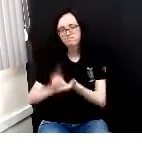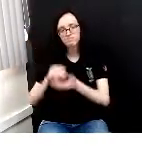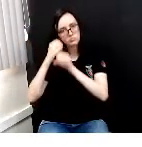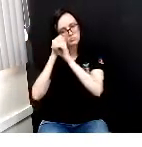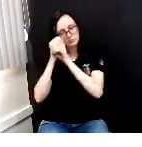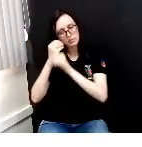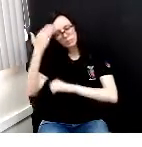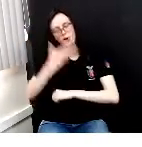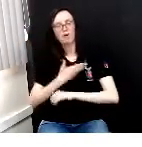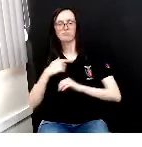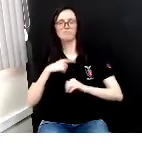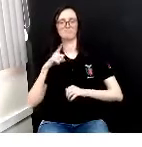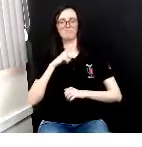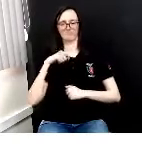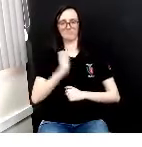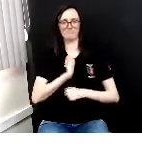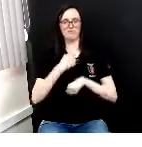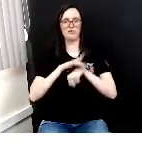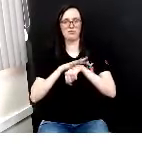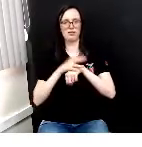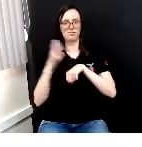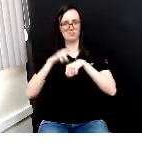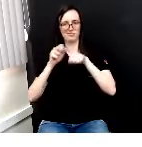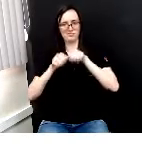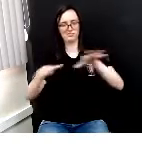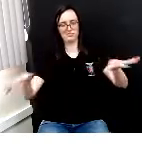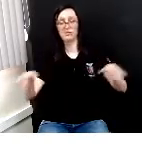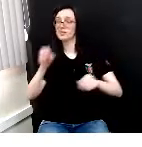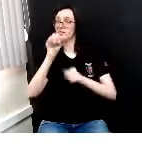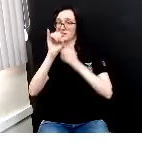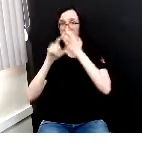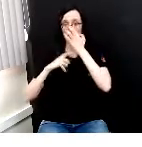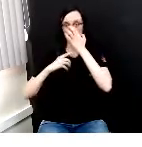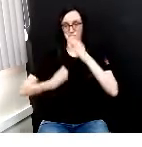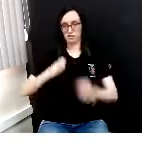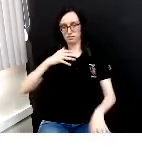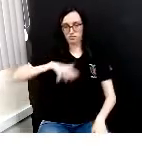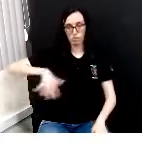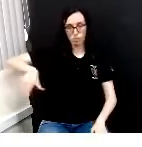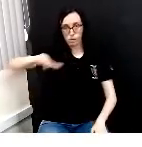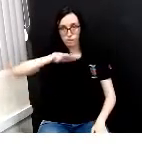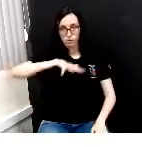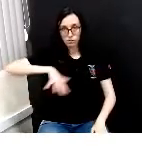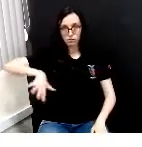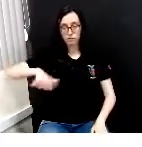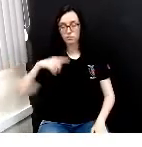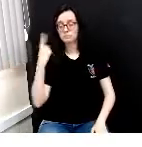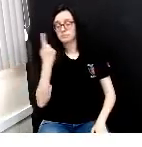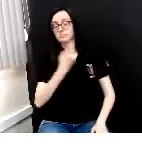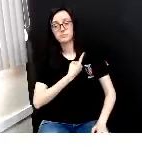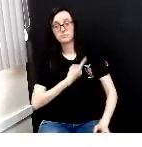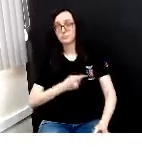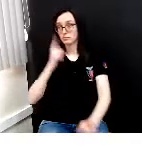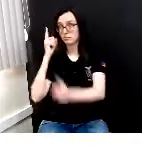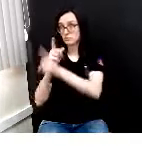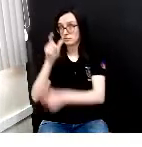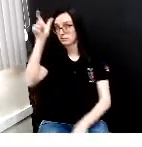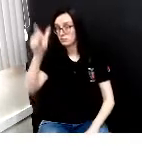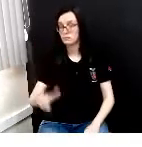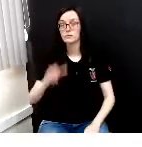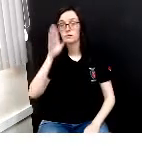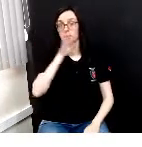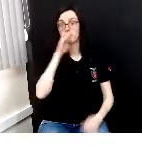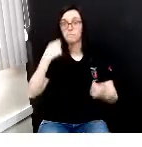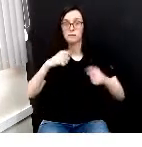para o coronavírus. Essa pessoa, se estiver no nosso meio, assim que nós identificamos, temos que colocar